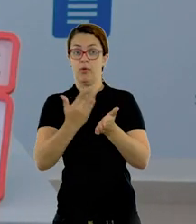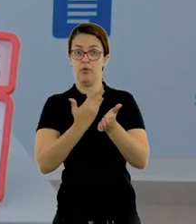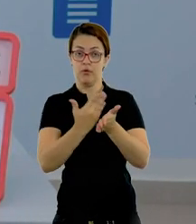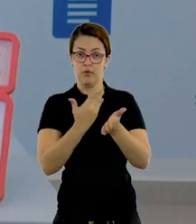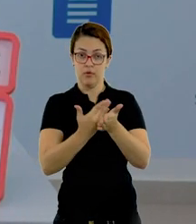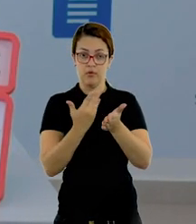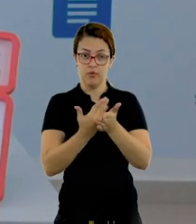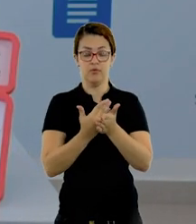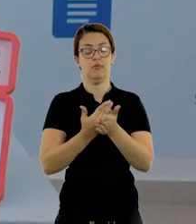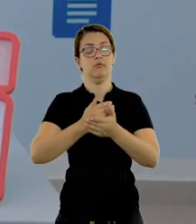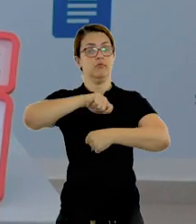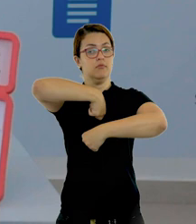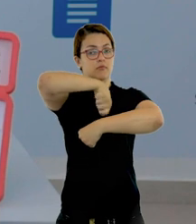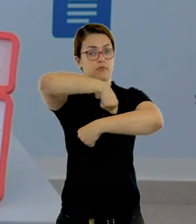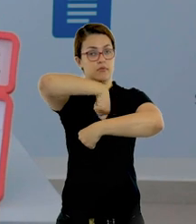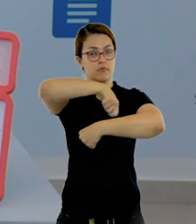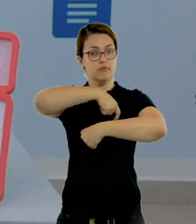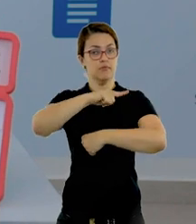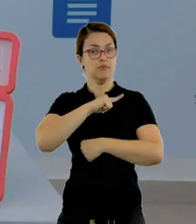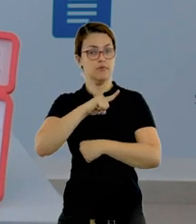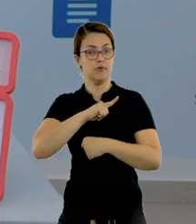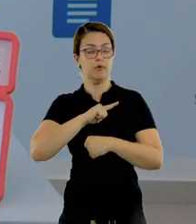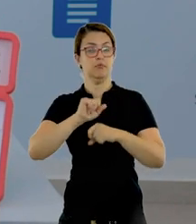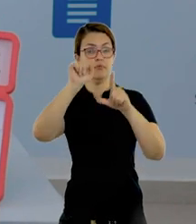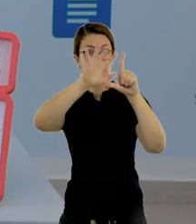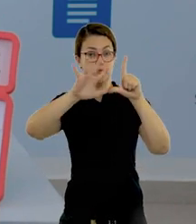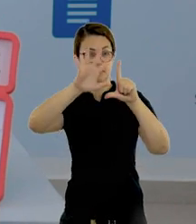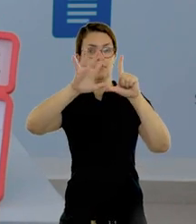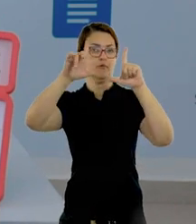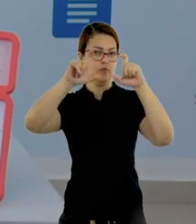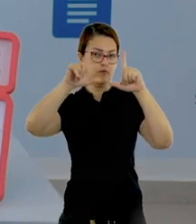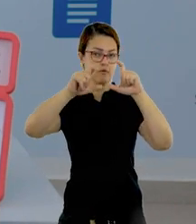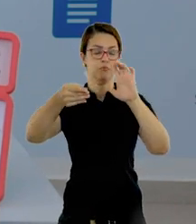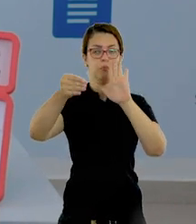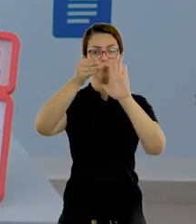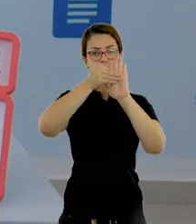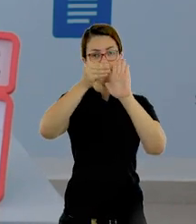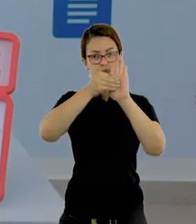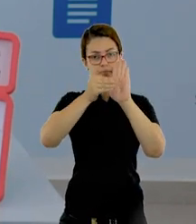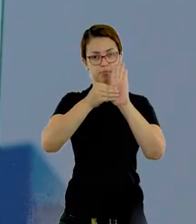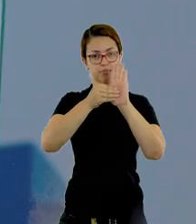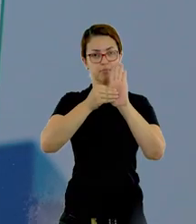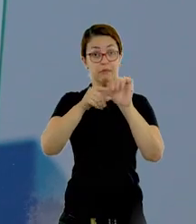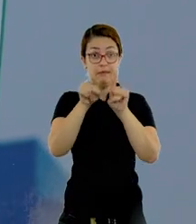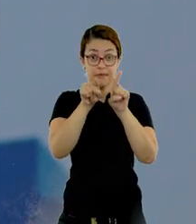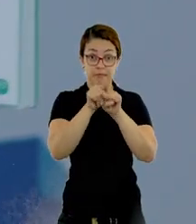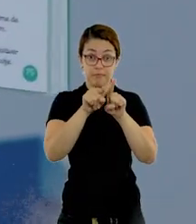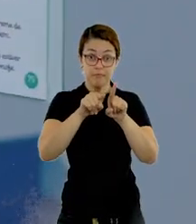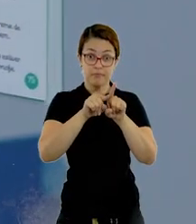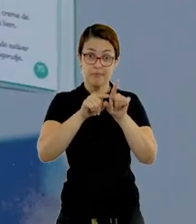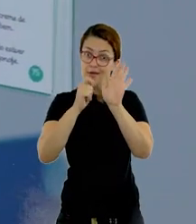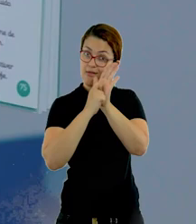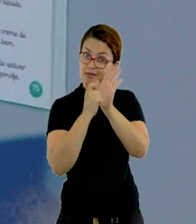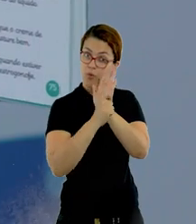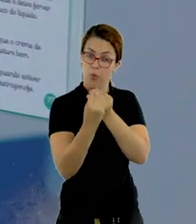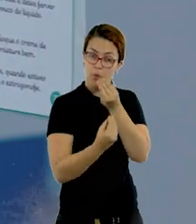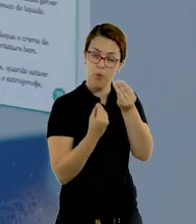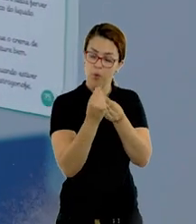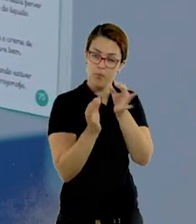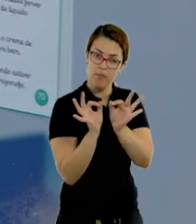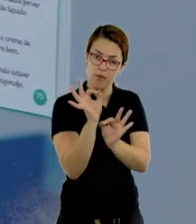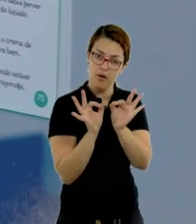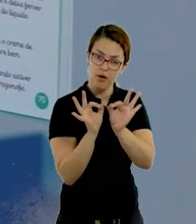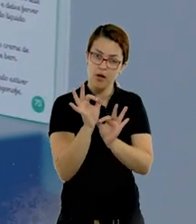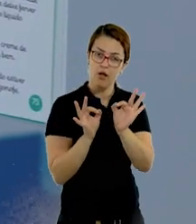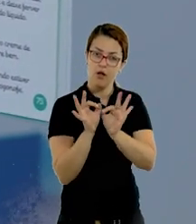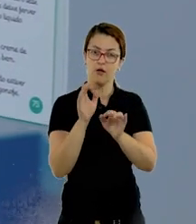Esse outro livro de receitas também é um livro onde temos figuras, imagens e a parte escrita, que é o